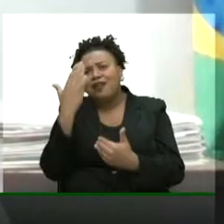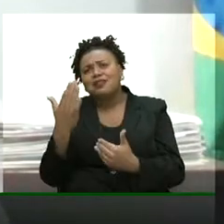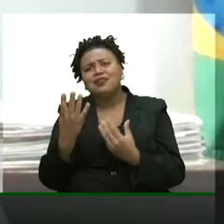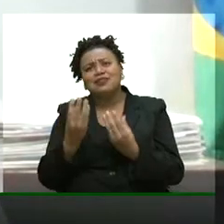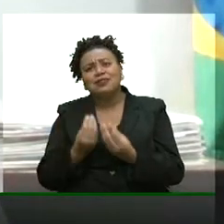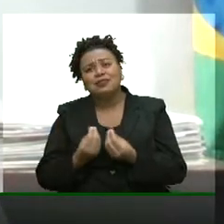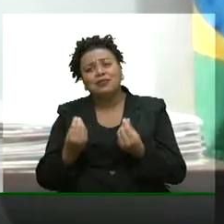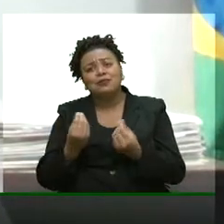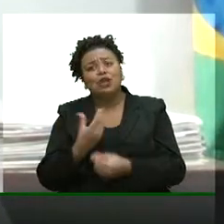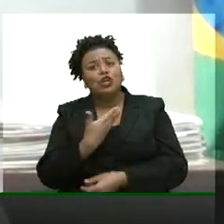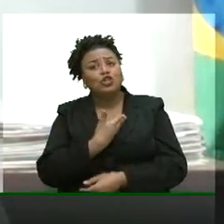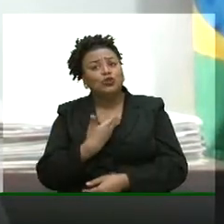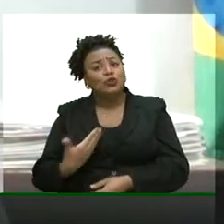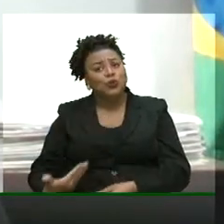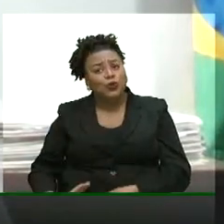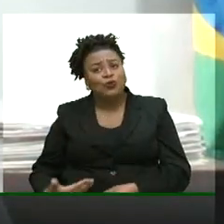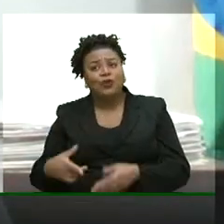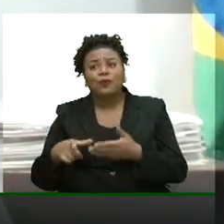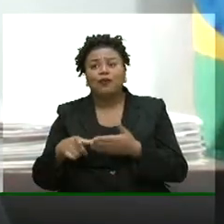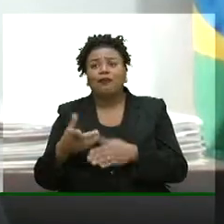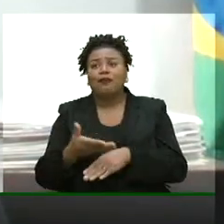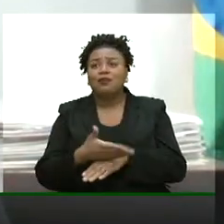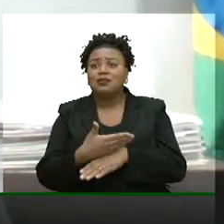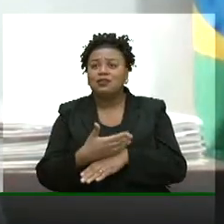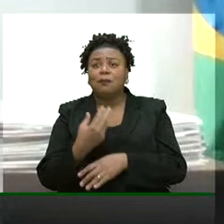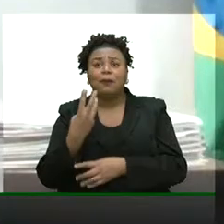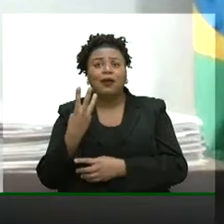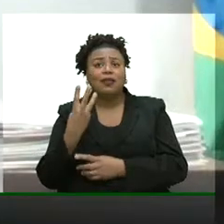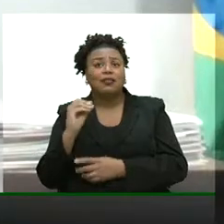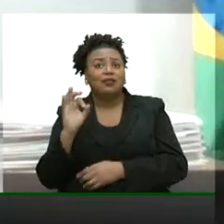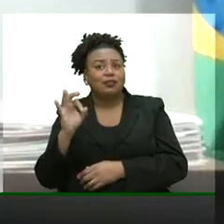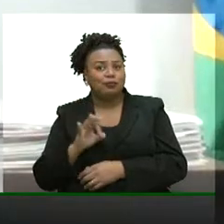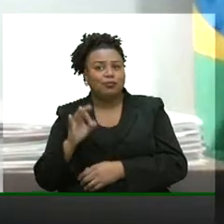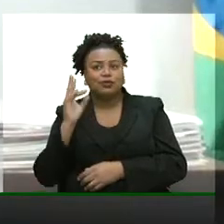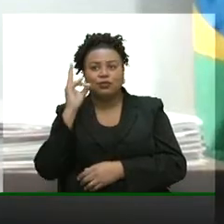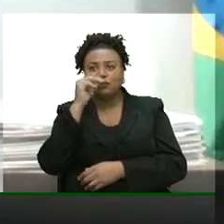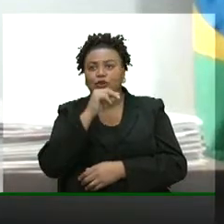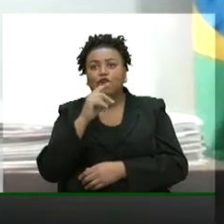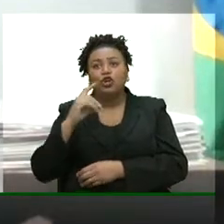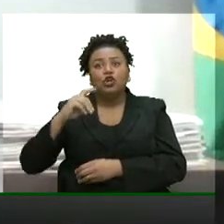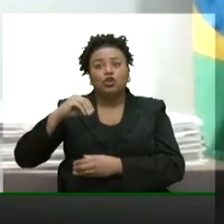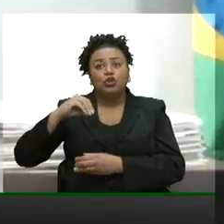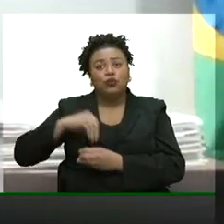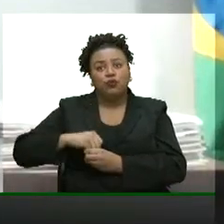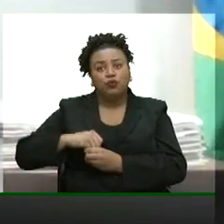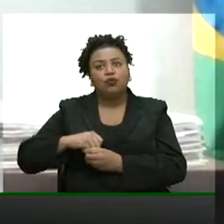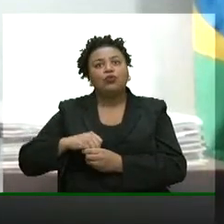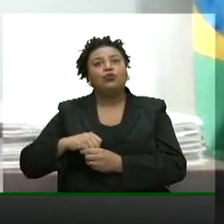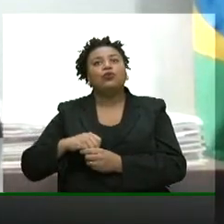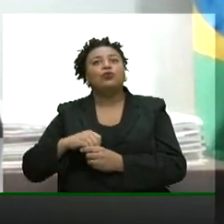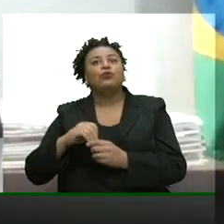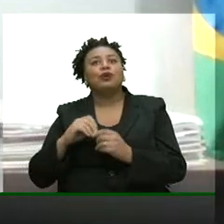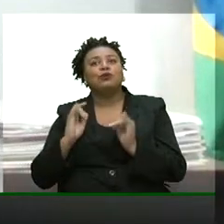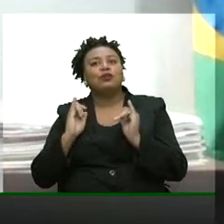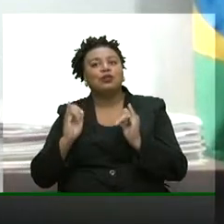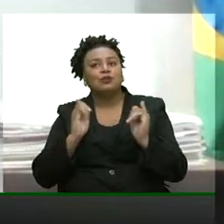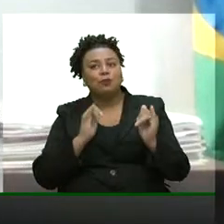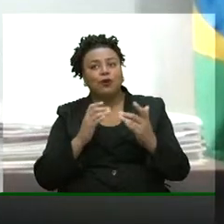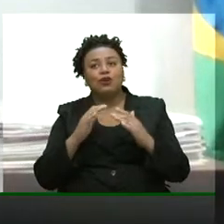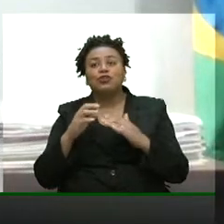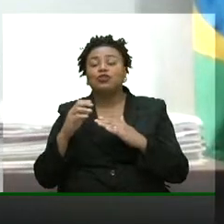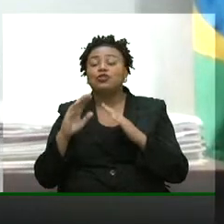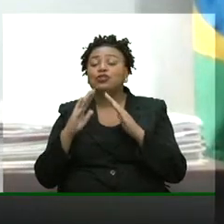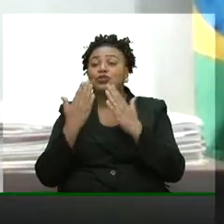do governo, que antecipa 30% para os municípios do fundo que existe para o transporte escolar. Acho que